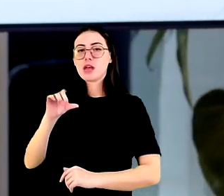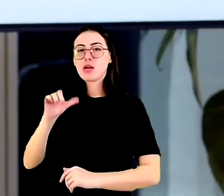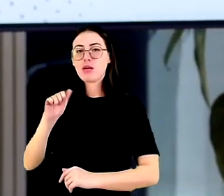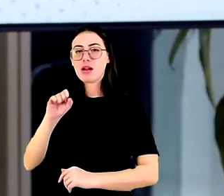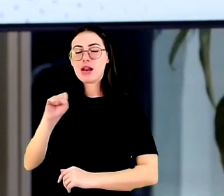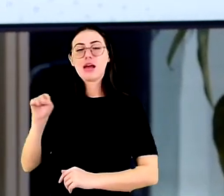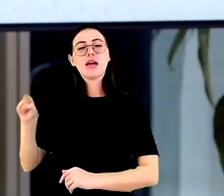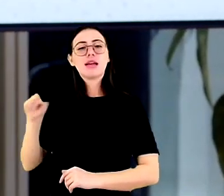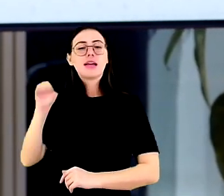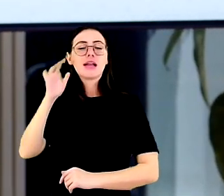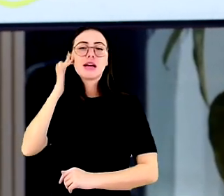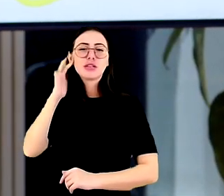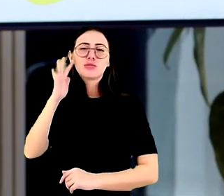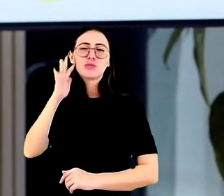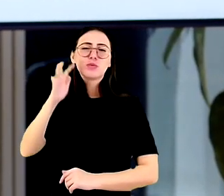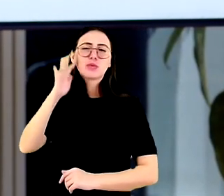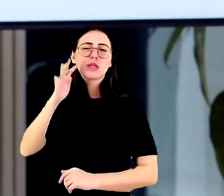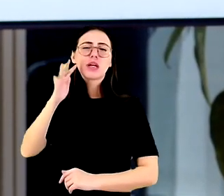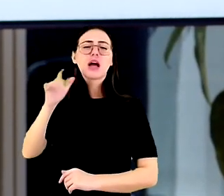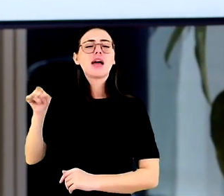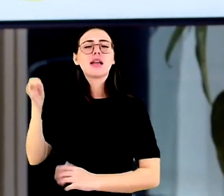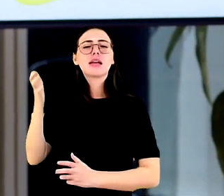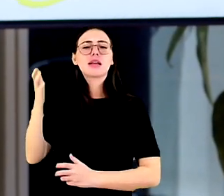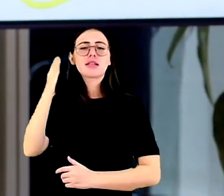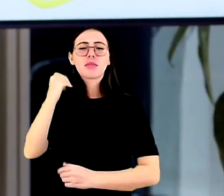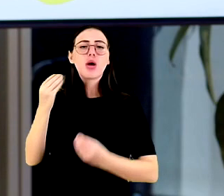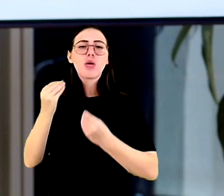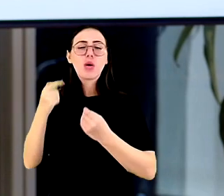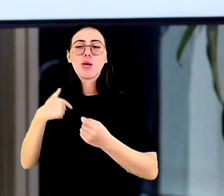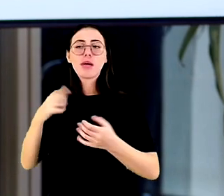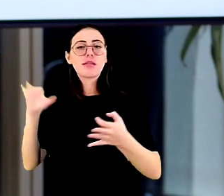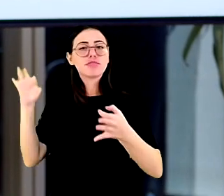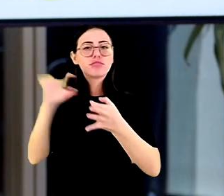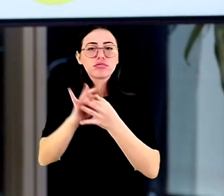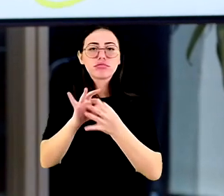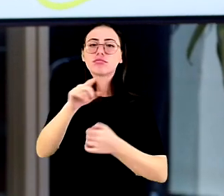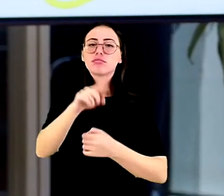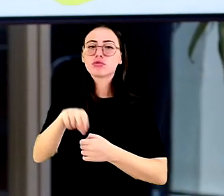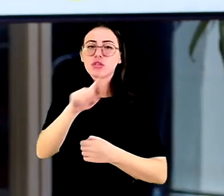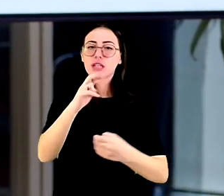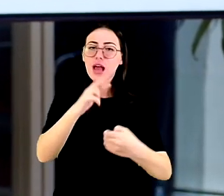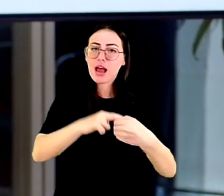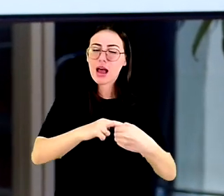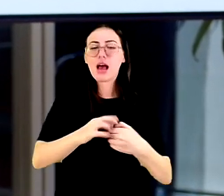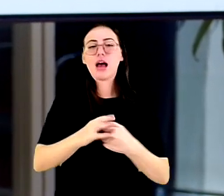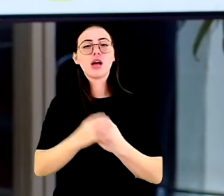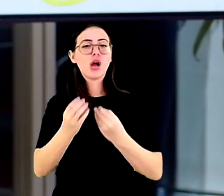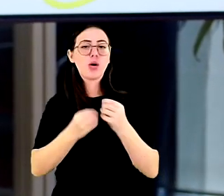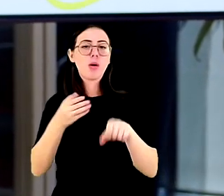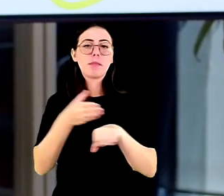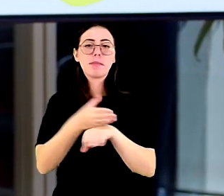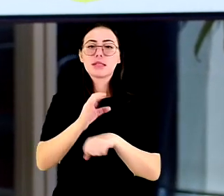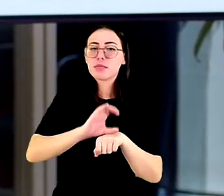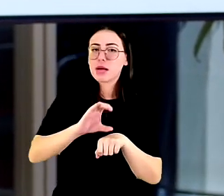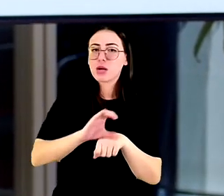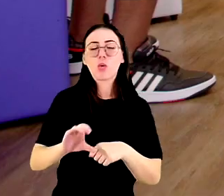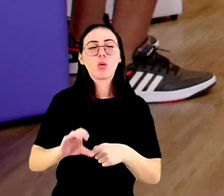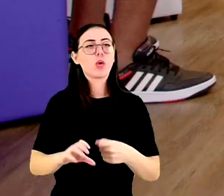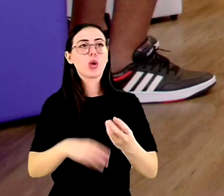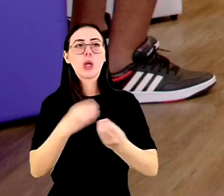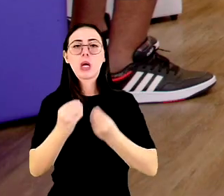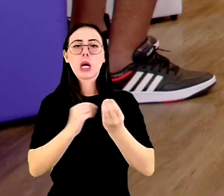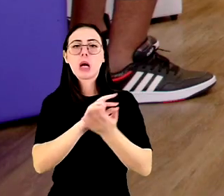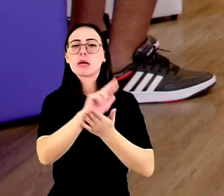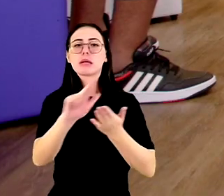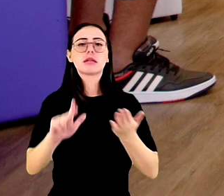conectar com vocês, como ele pode participar mais, entender como funciona, participar, de, por exemplo, de algum curso. Como que faz para o pessoal se aproximar da SoulCode?